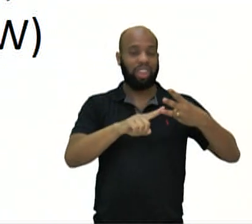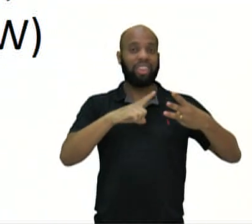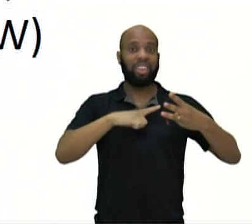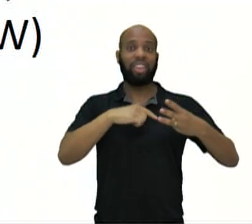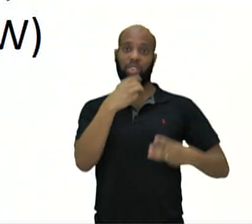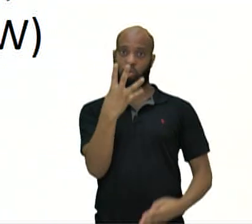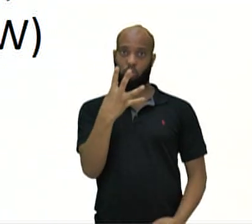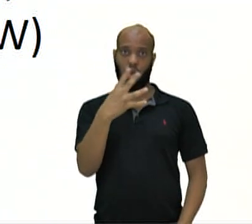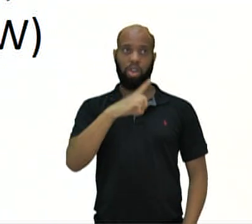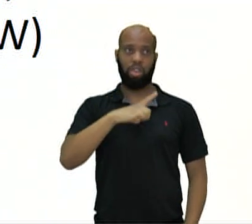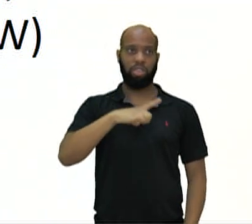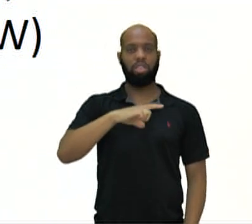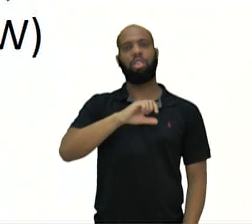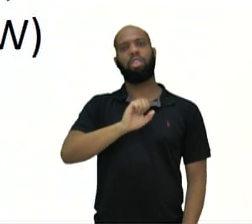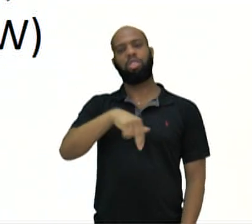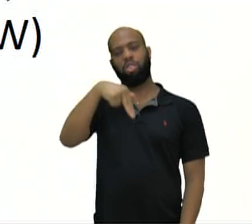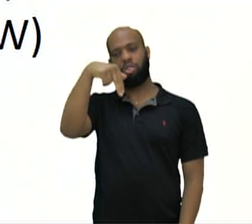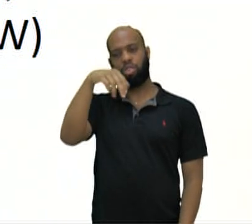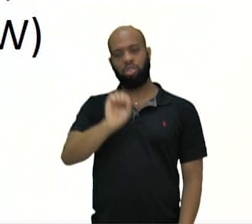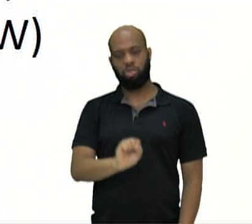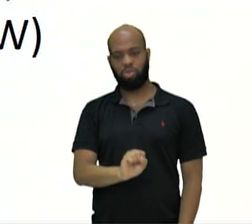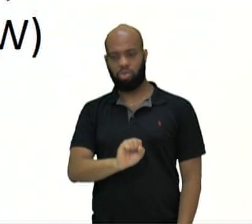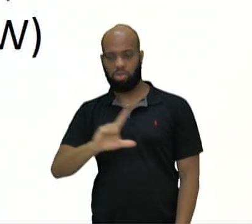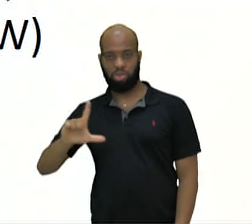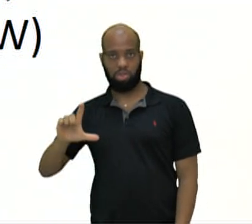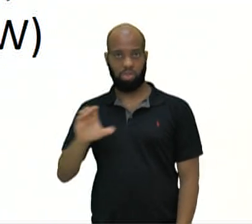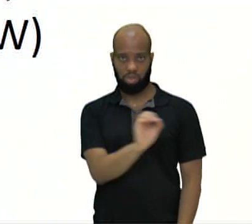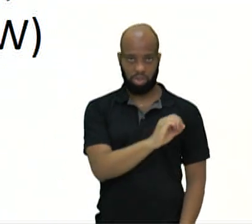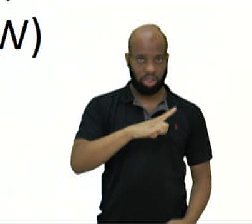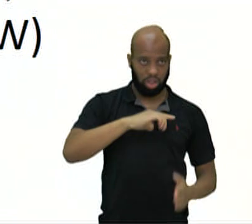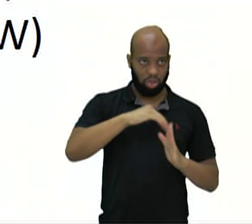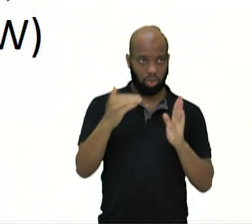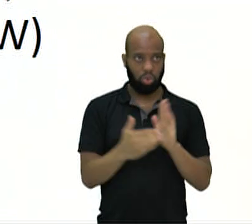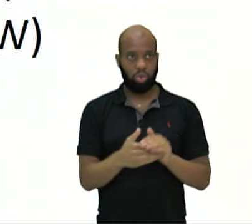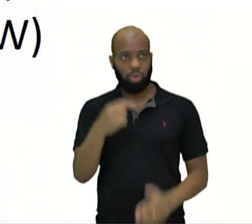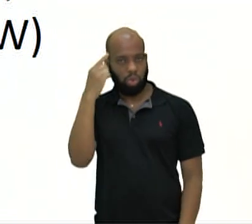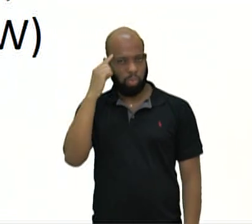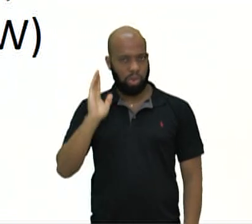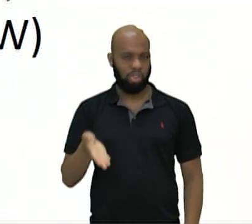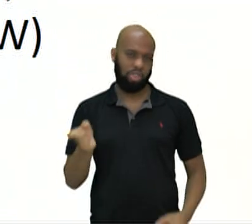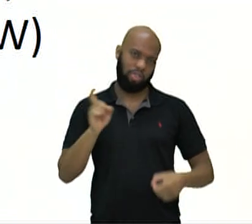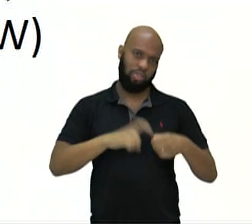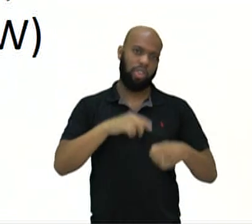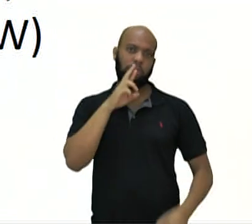norte, meridional sul, oriental leste e ocidental oeste. Vamos dar uma pensadinha?